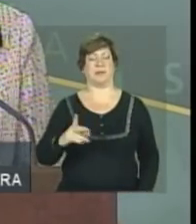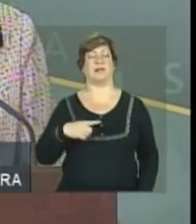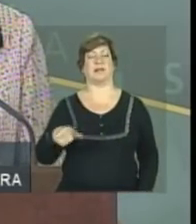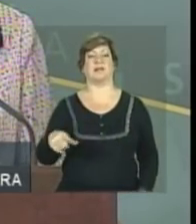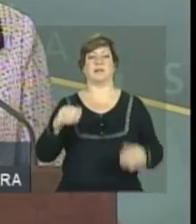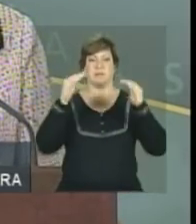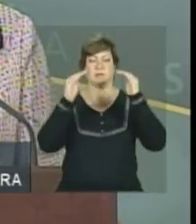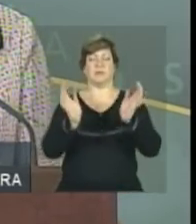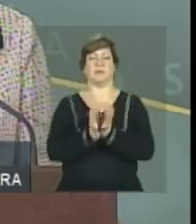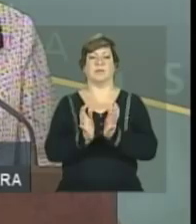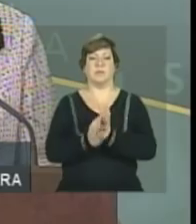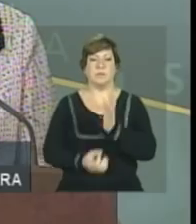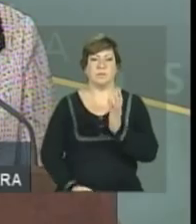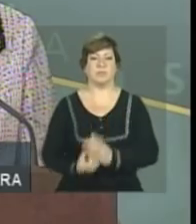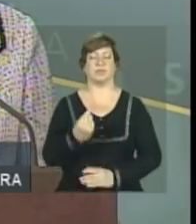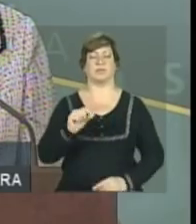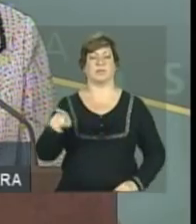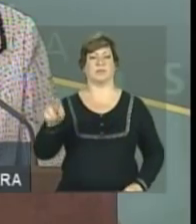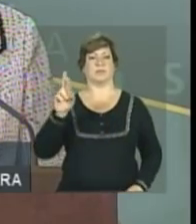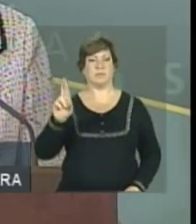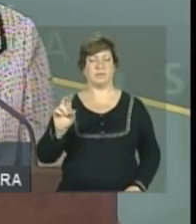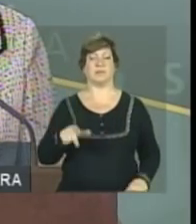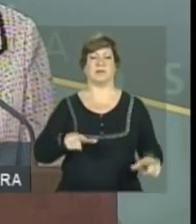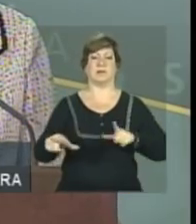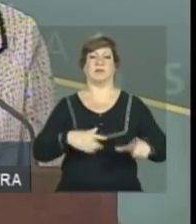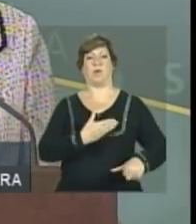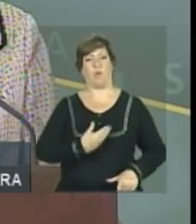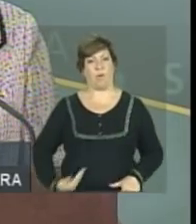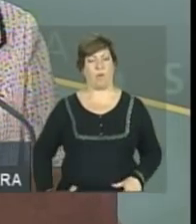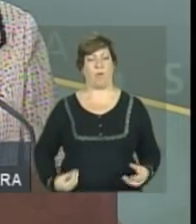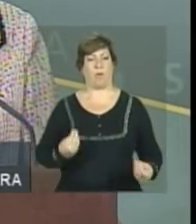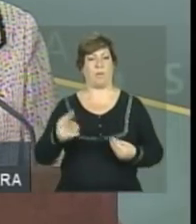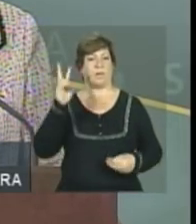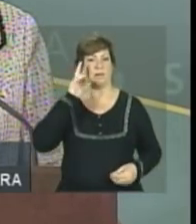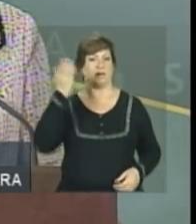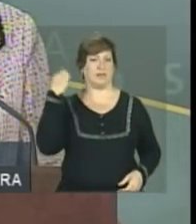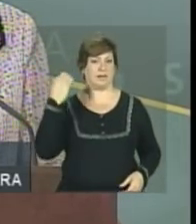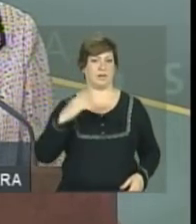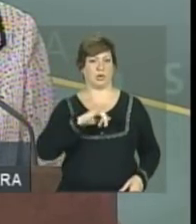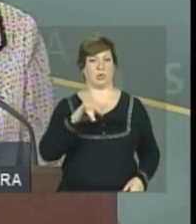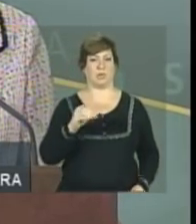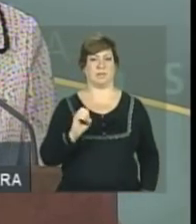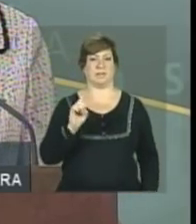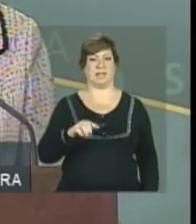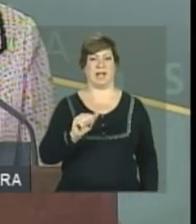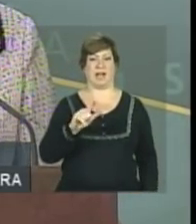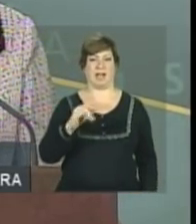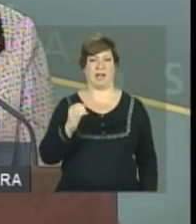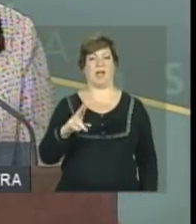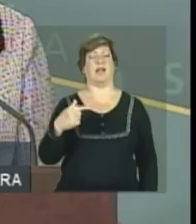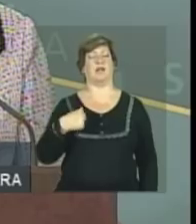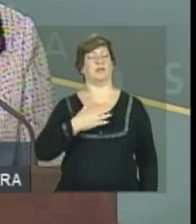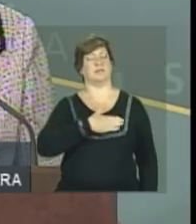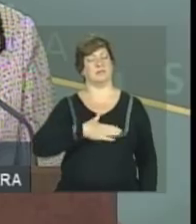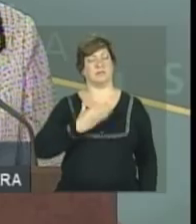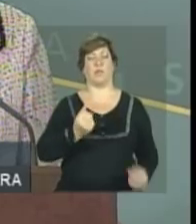Dignificou o governo ao qual ele pertenceu e com quem eu tive a honra de conviver.